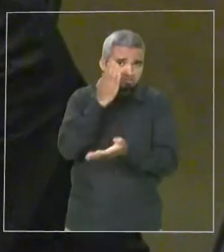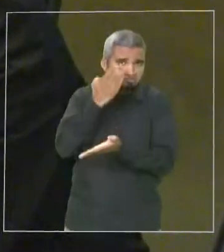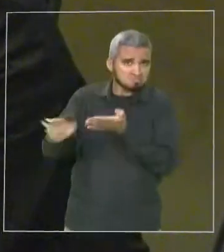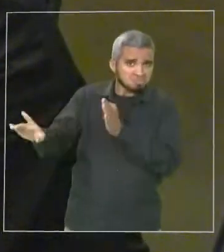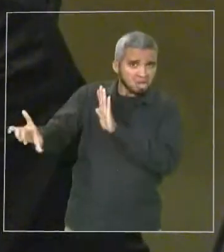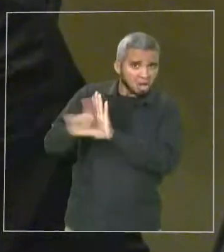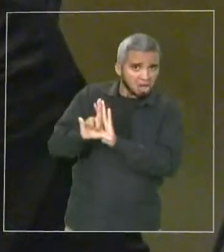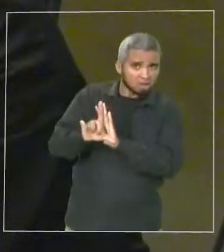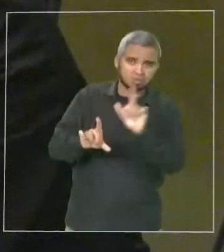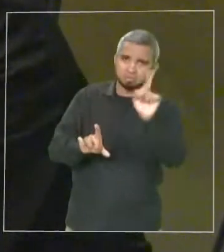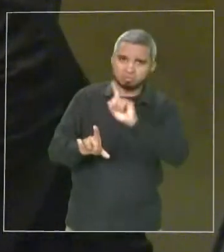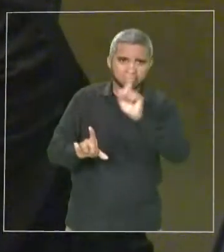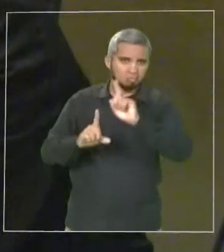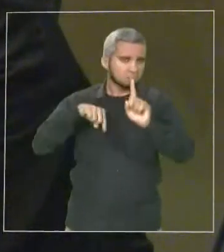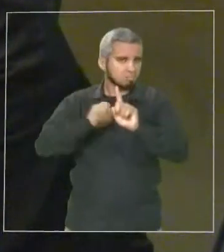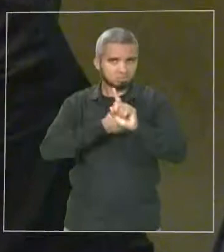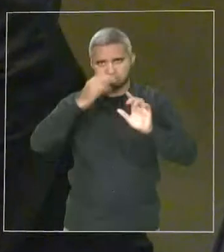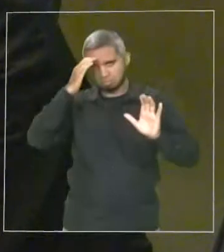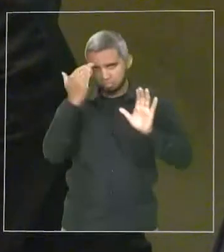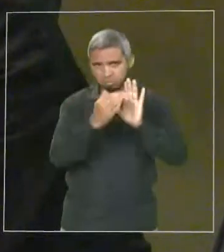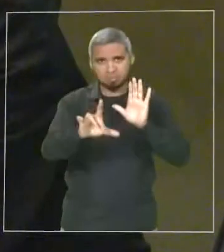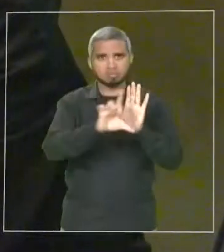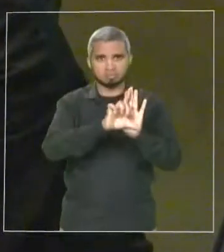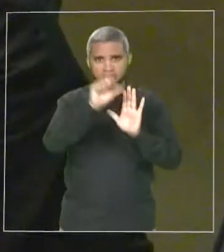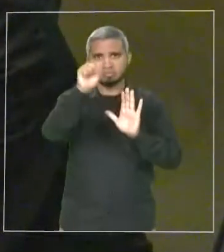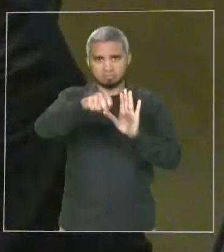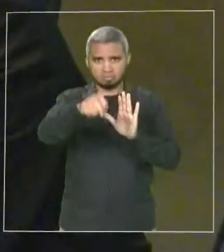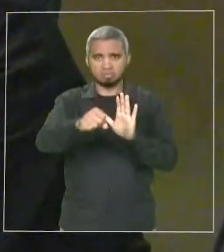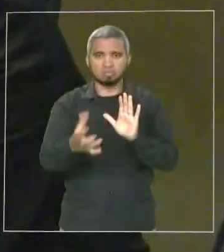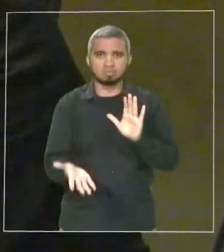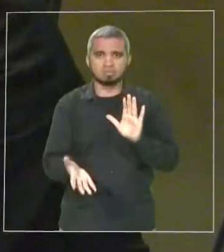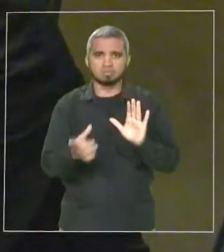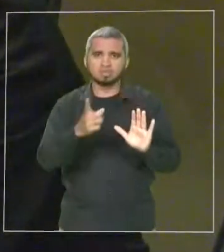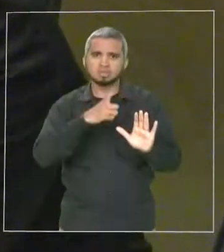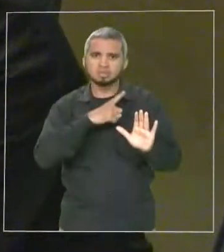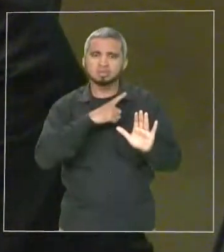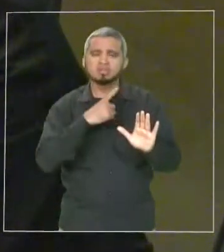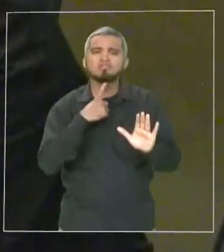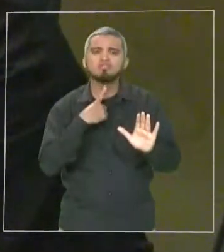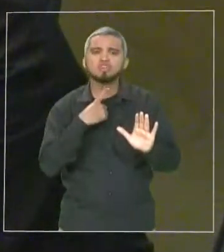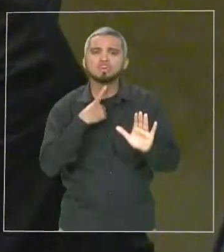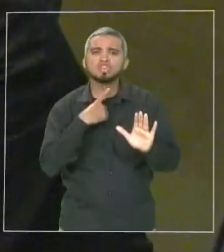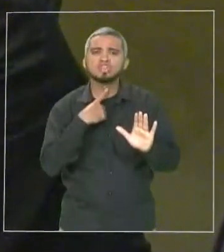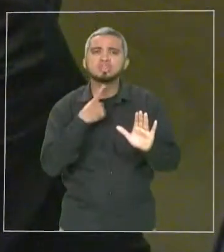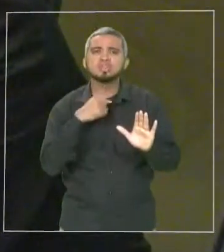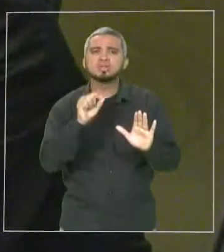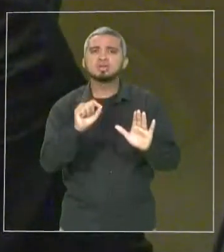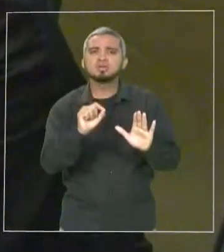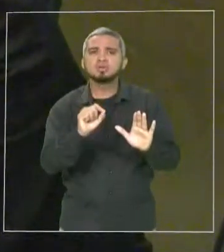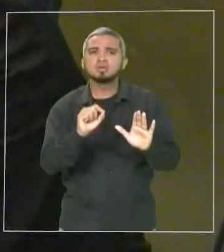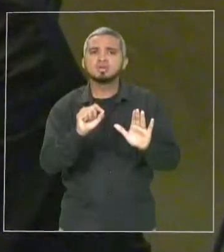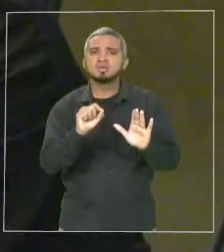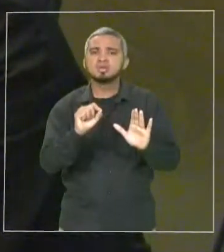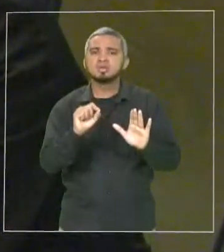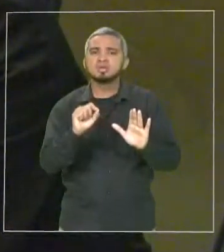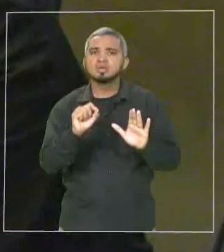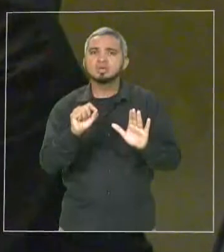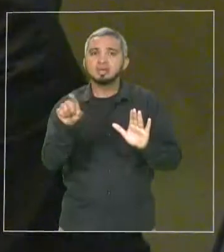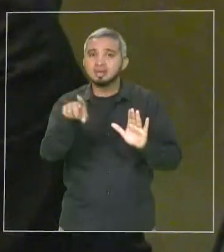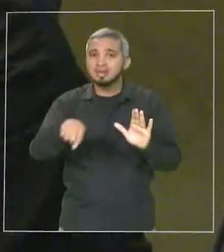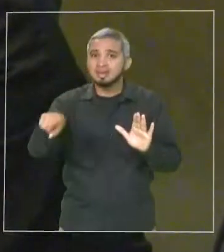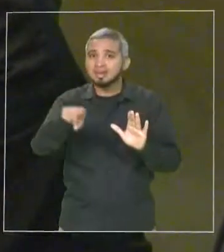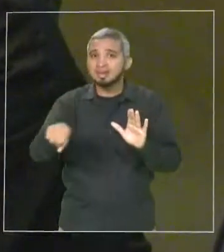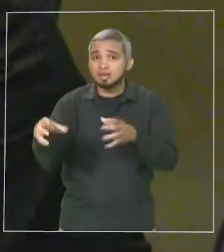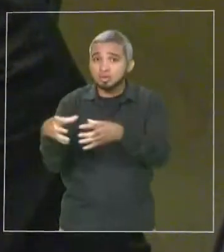deputado, é uma vontade imensa de igualar todo o passado